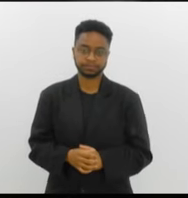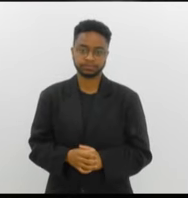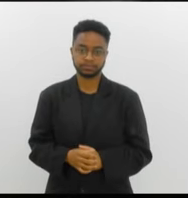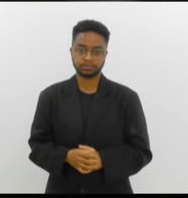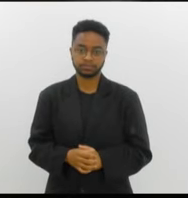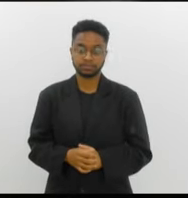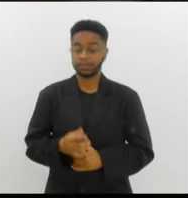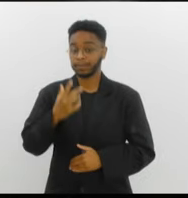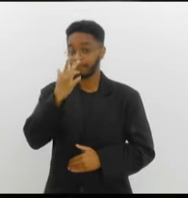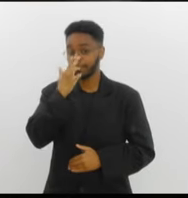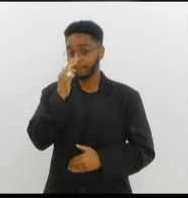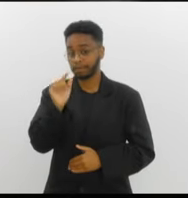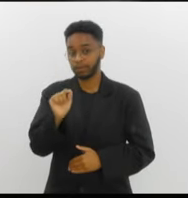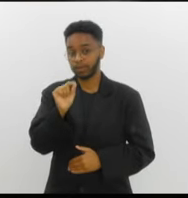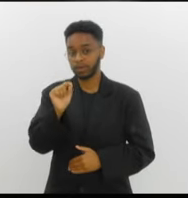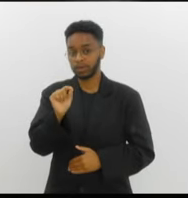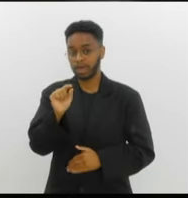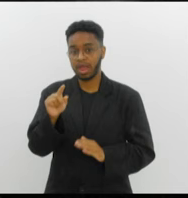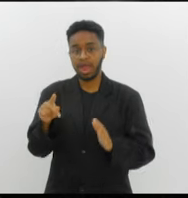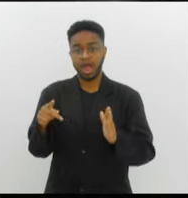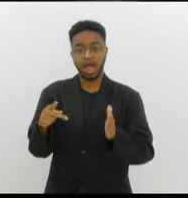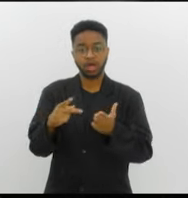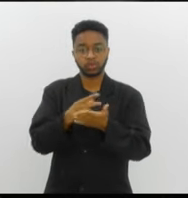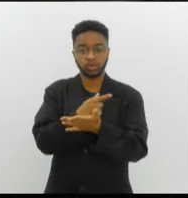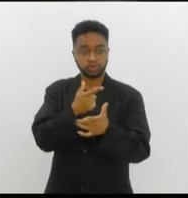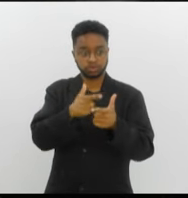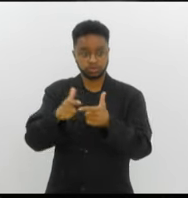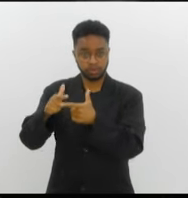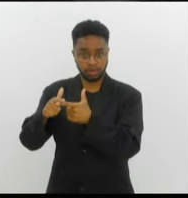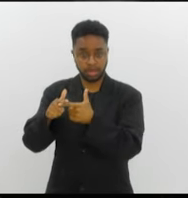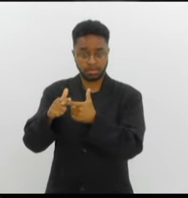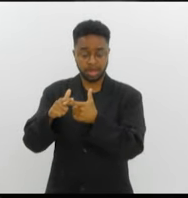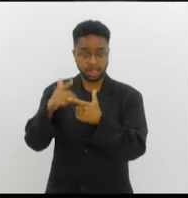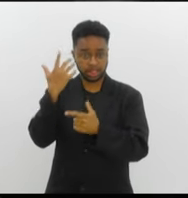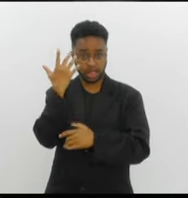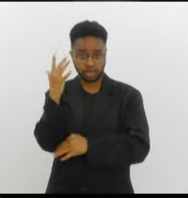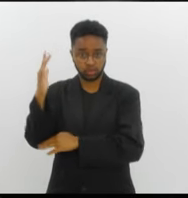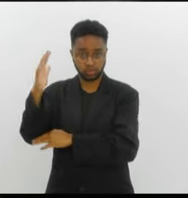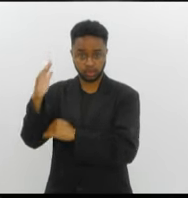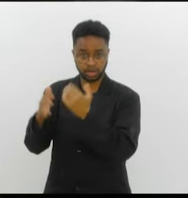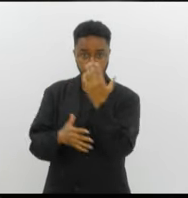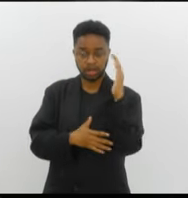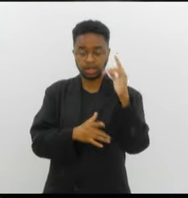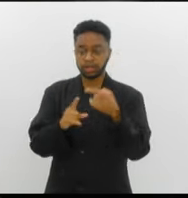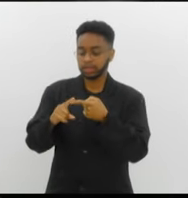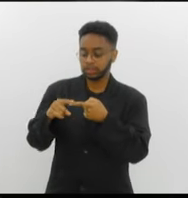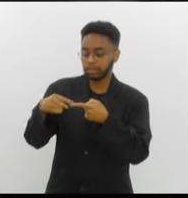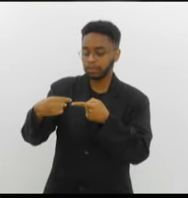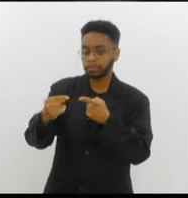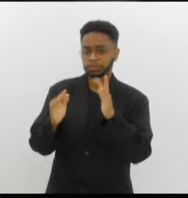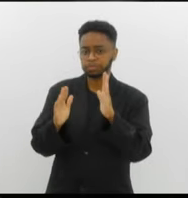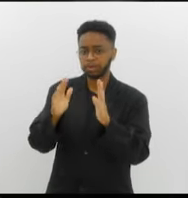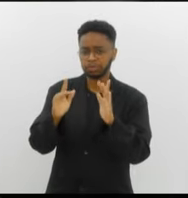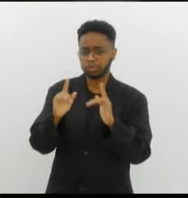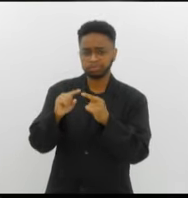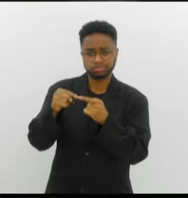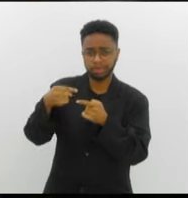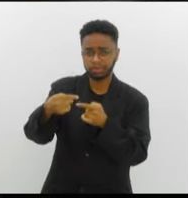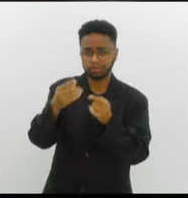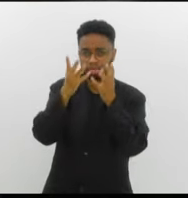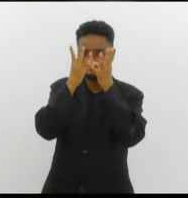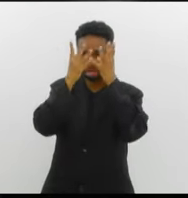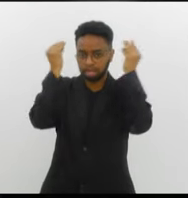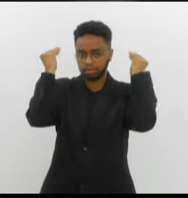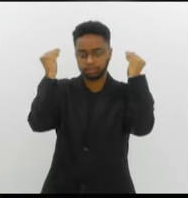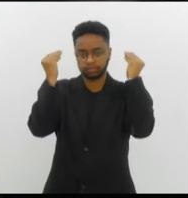que acontece a tragédia e em espaços curtos de tempo se esquece